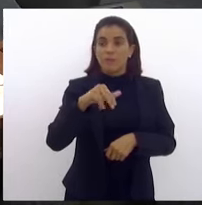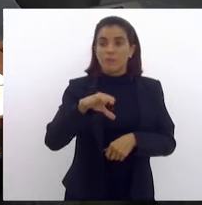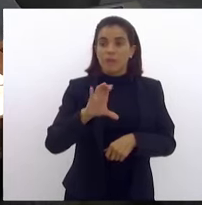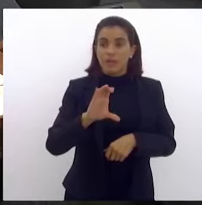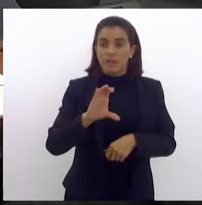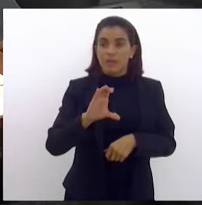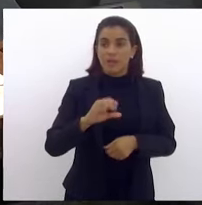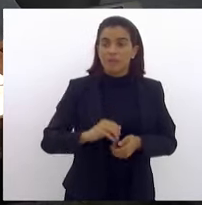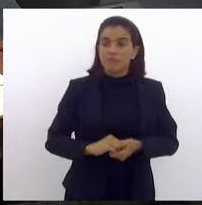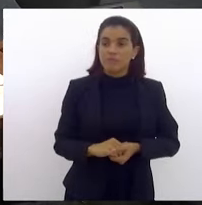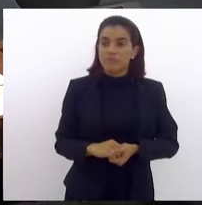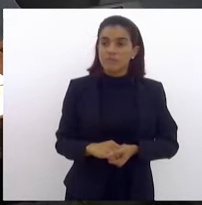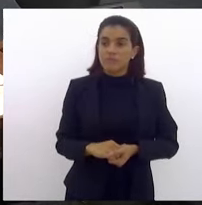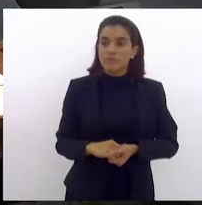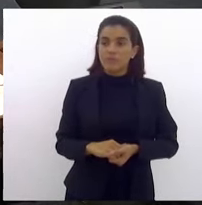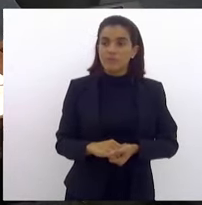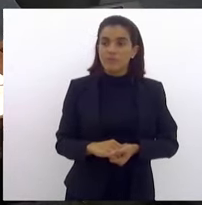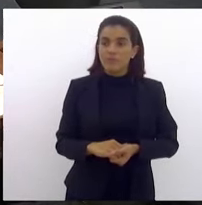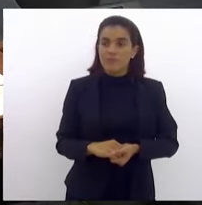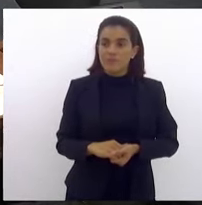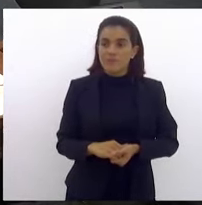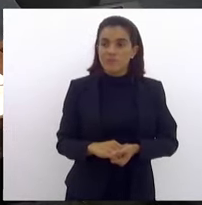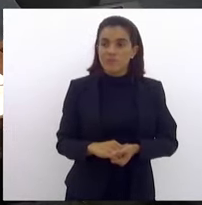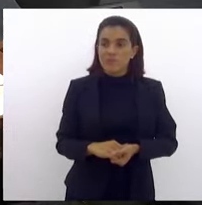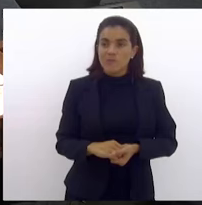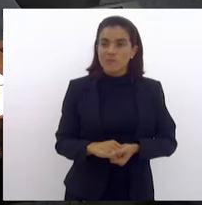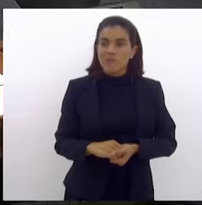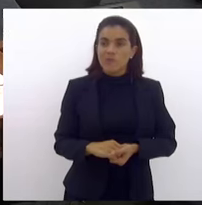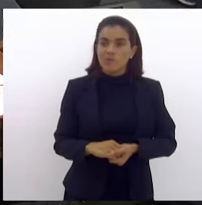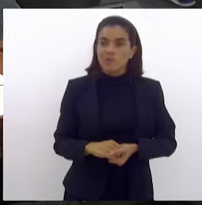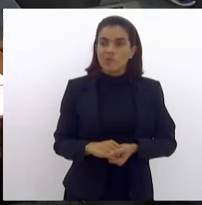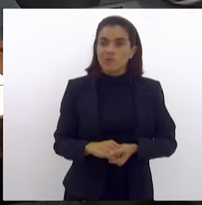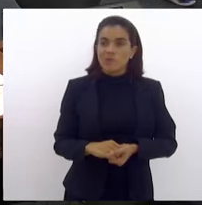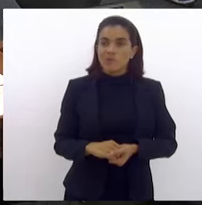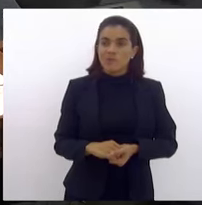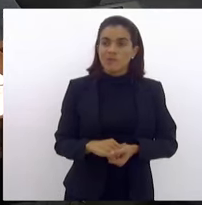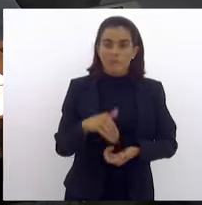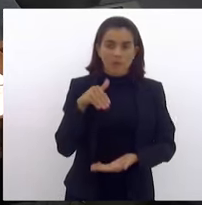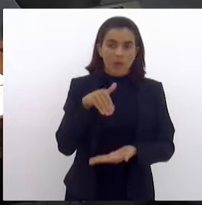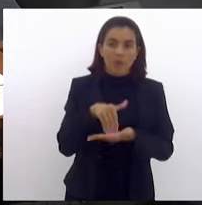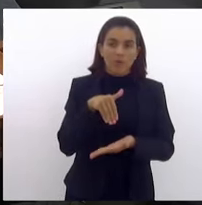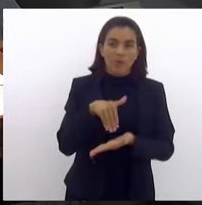um. É o sétimo, não é? Sétimo, é o último.